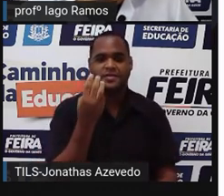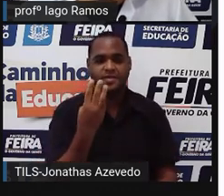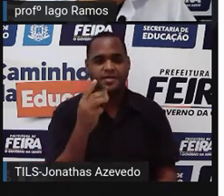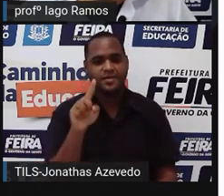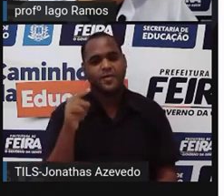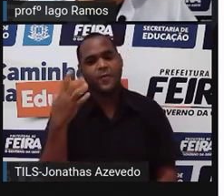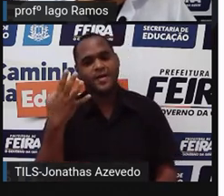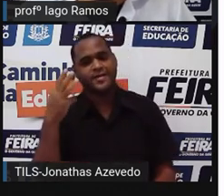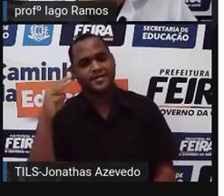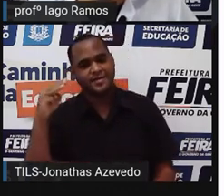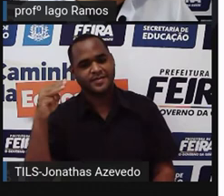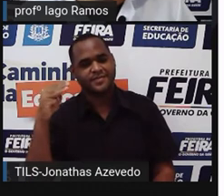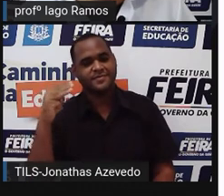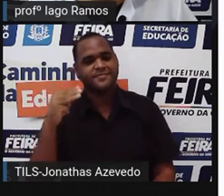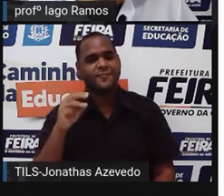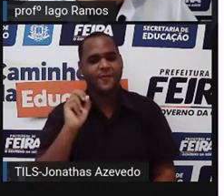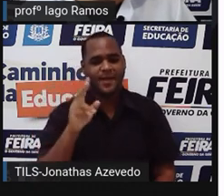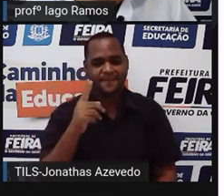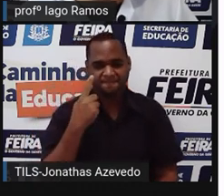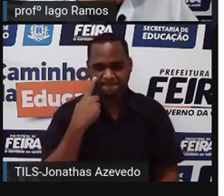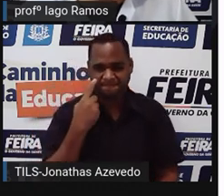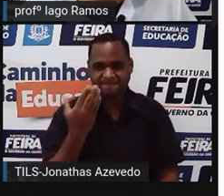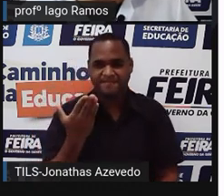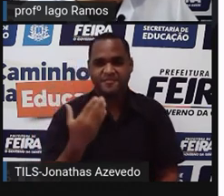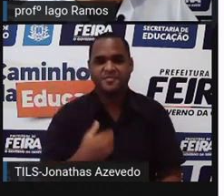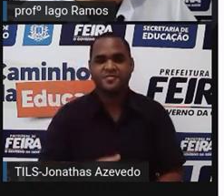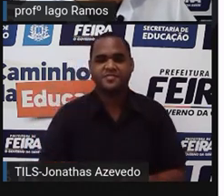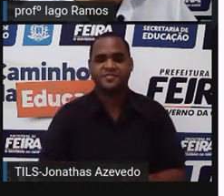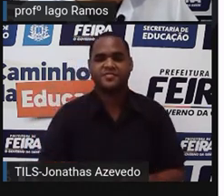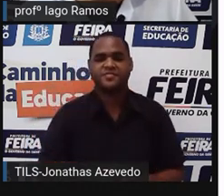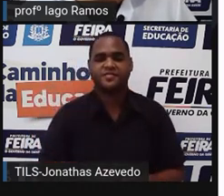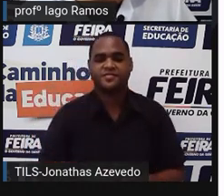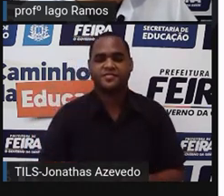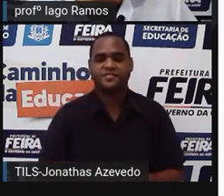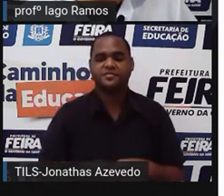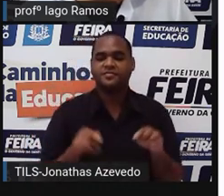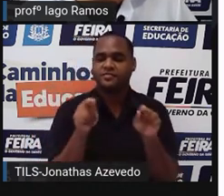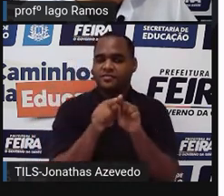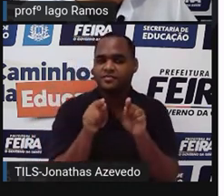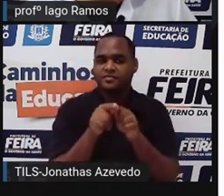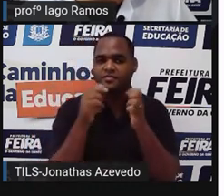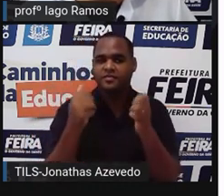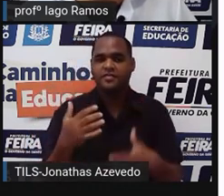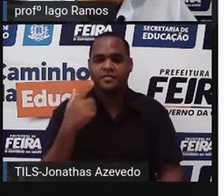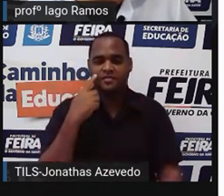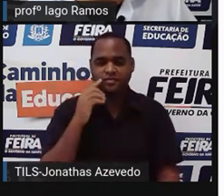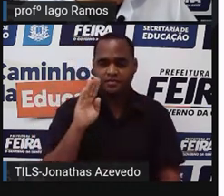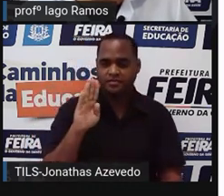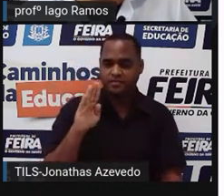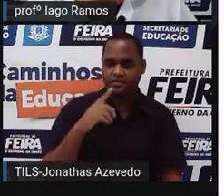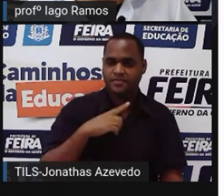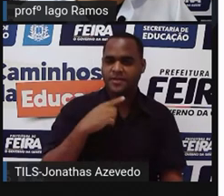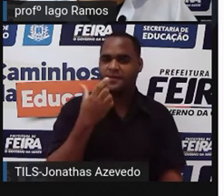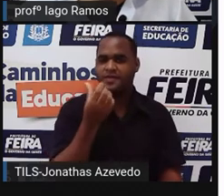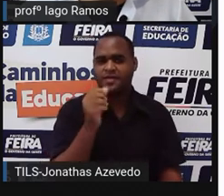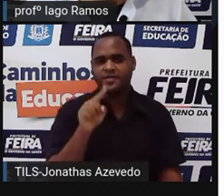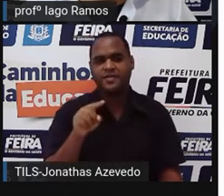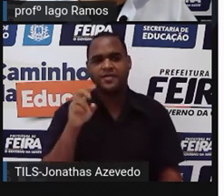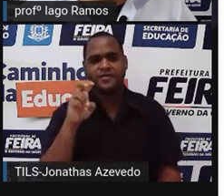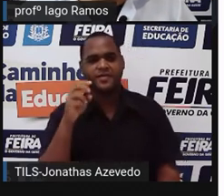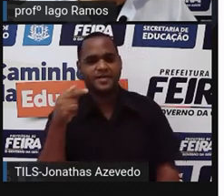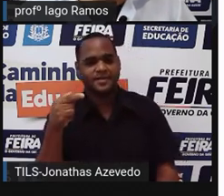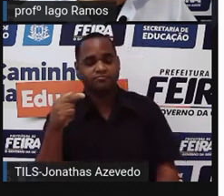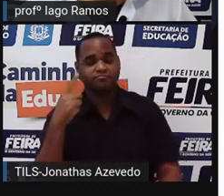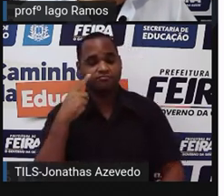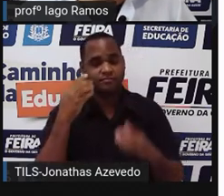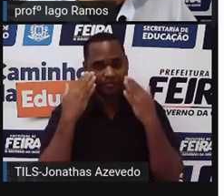63,43. Tá vendo? Tá? E aqui, o formado no B, 26,57,